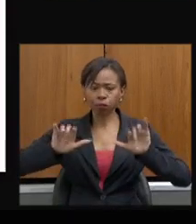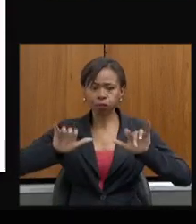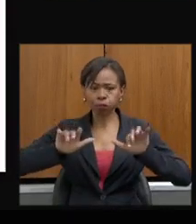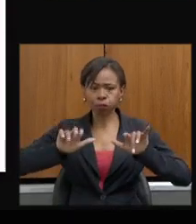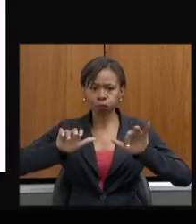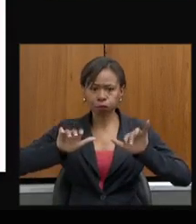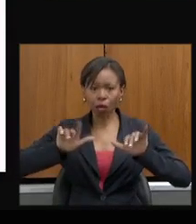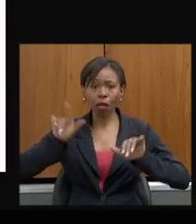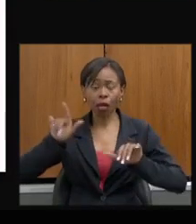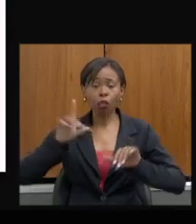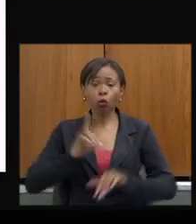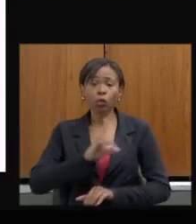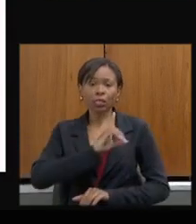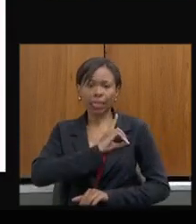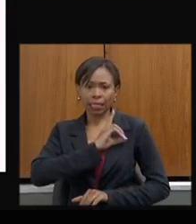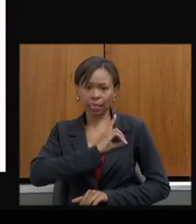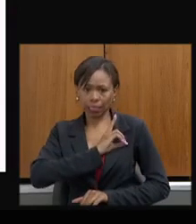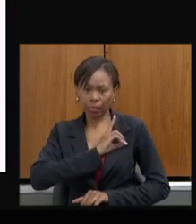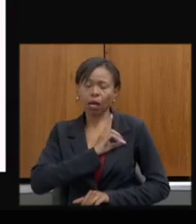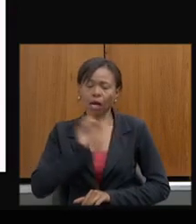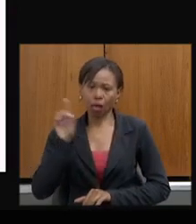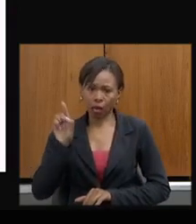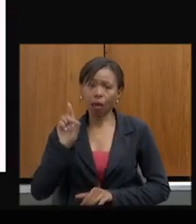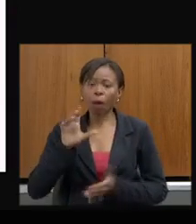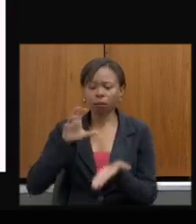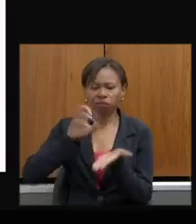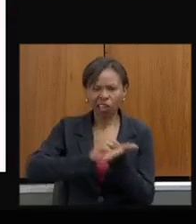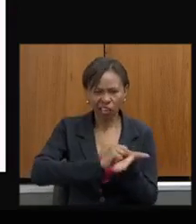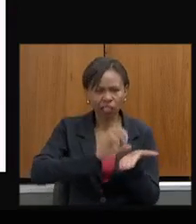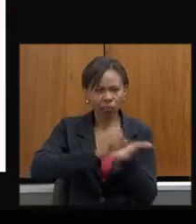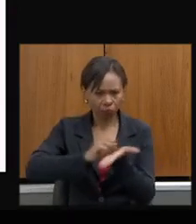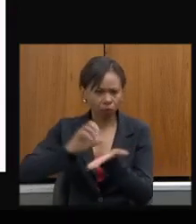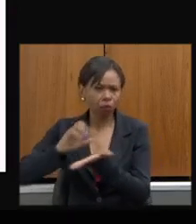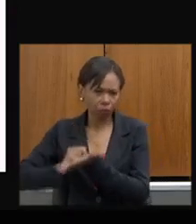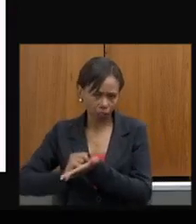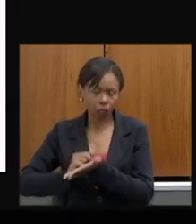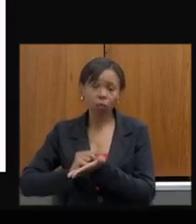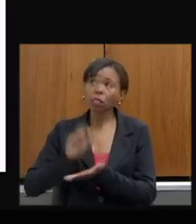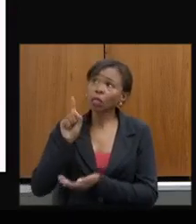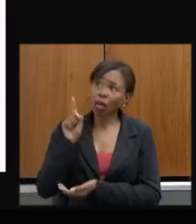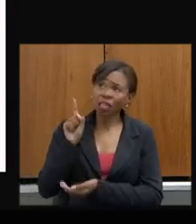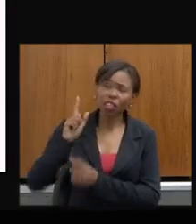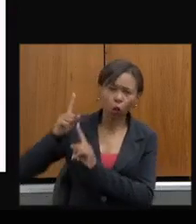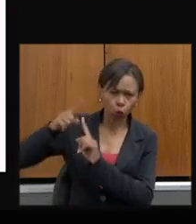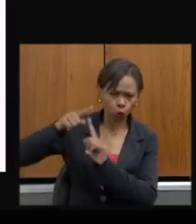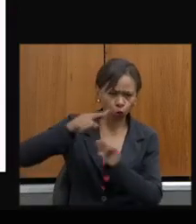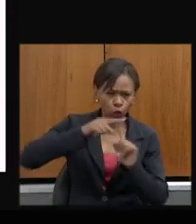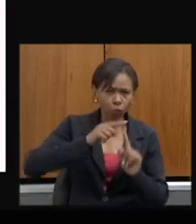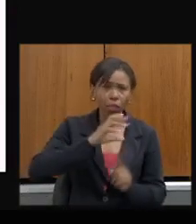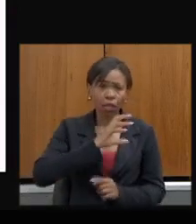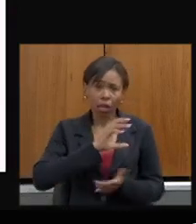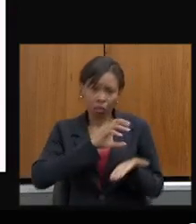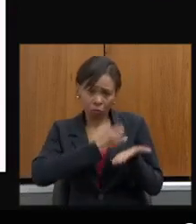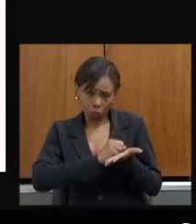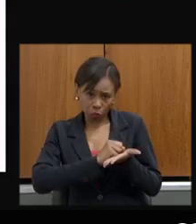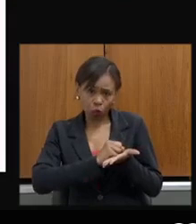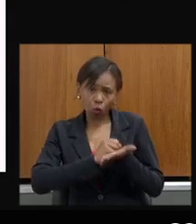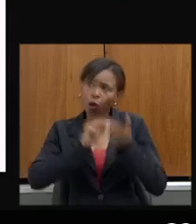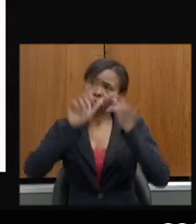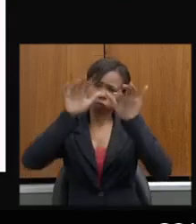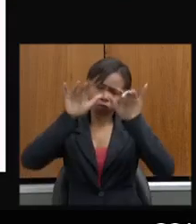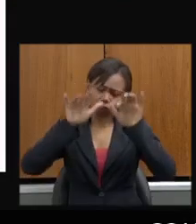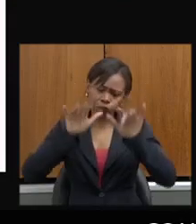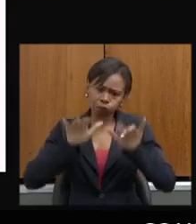canto do Detran para o disco para os credenciamentos e ali nós temos alguns tipos de credenciamento onde qualquer Cidadão